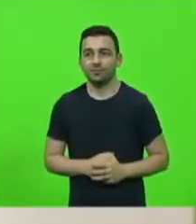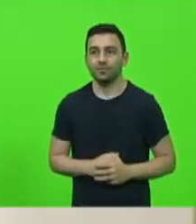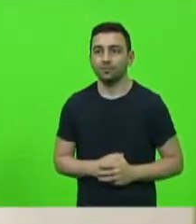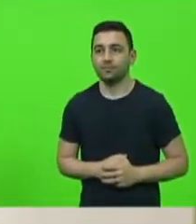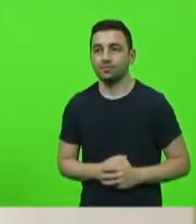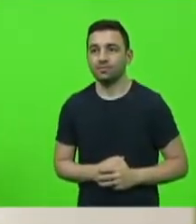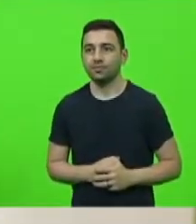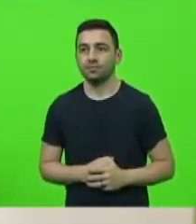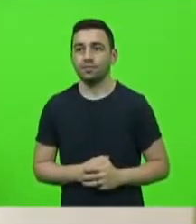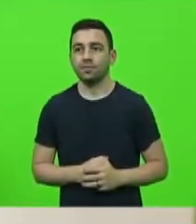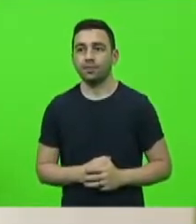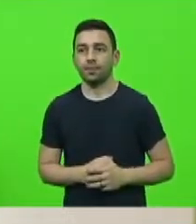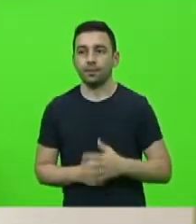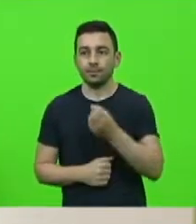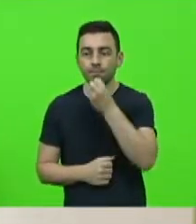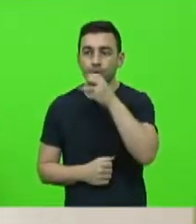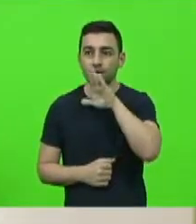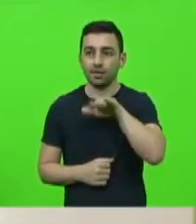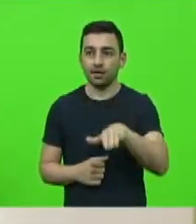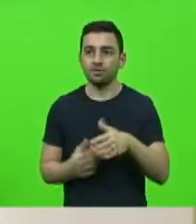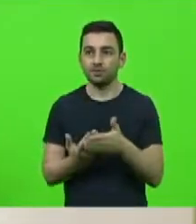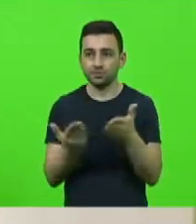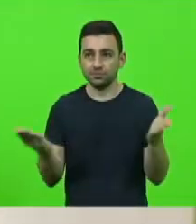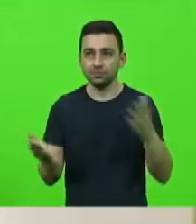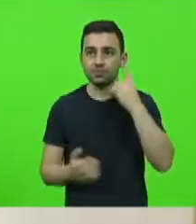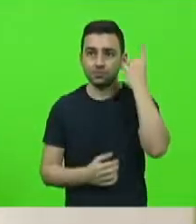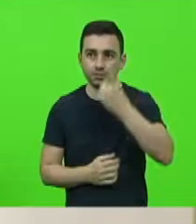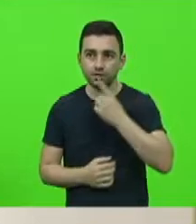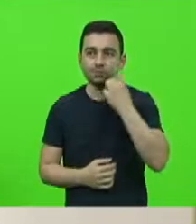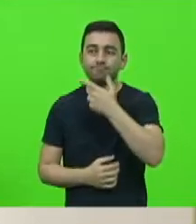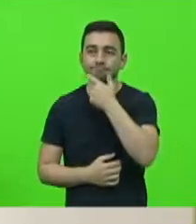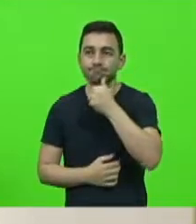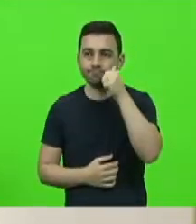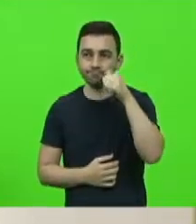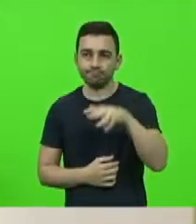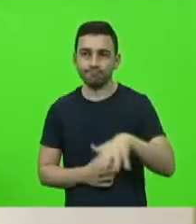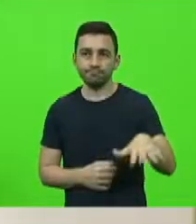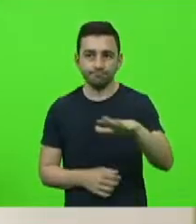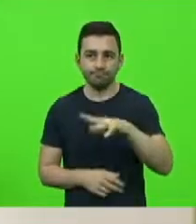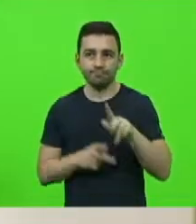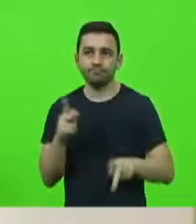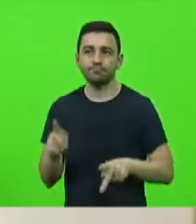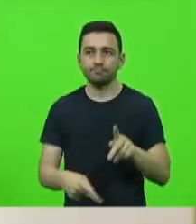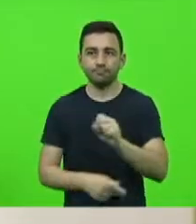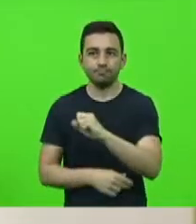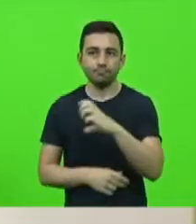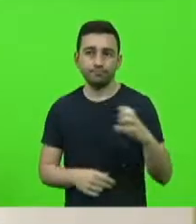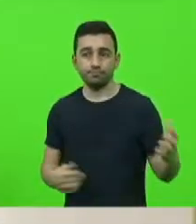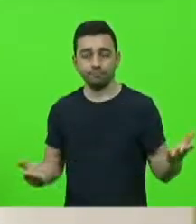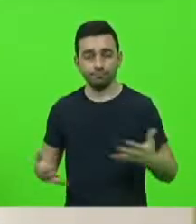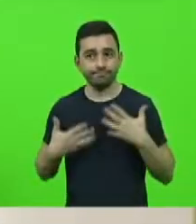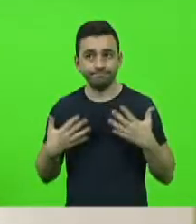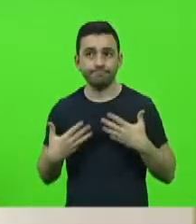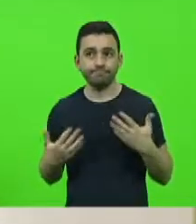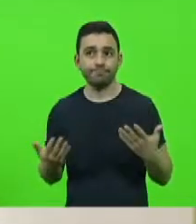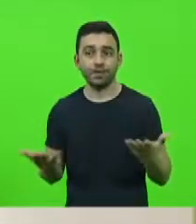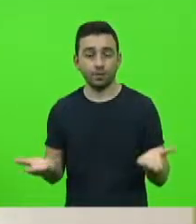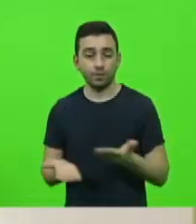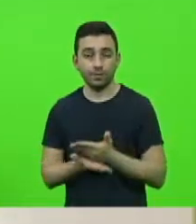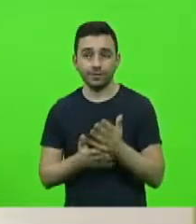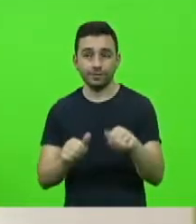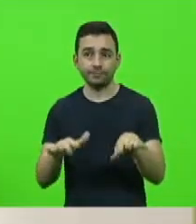Boa tarde, deputadas. Boa tarde, deputados. Boa tarde a todos os catarinenses. É com muita alegria que abrimos mais uma sessão de